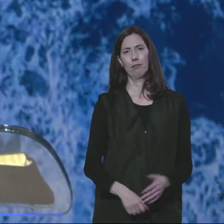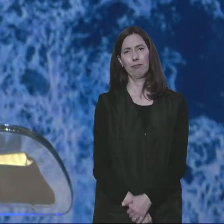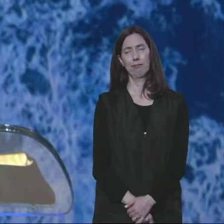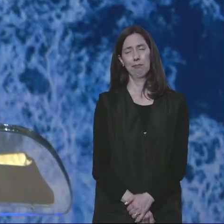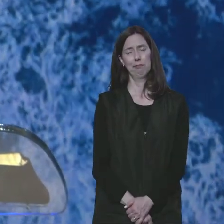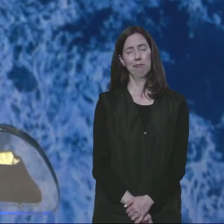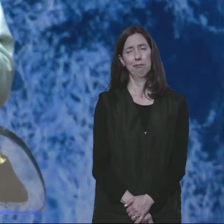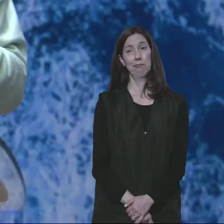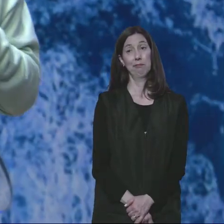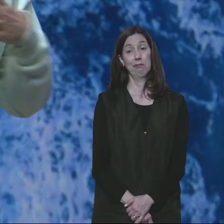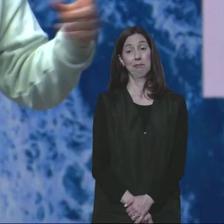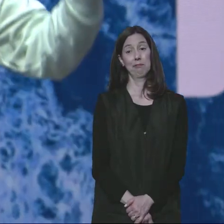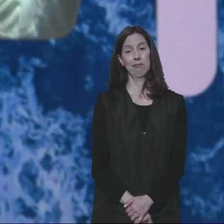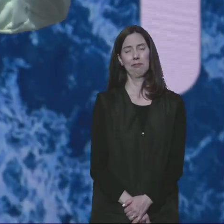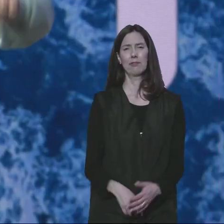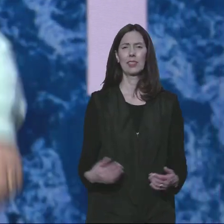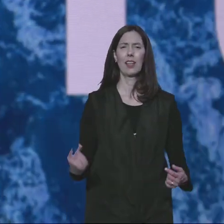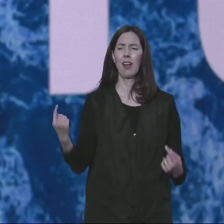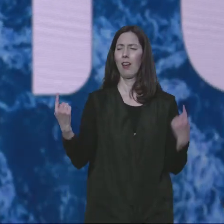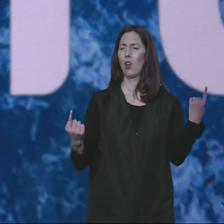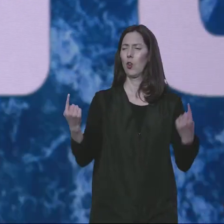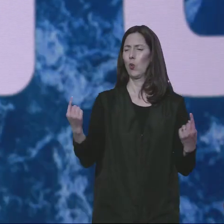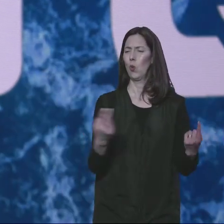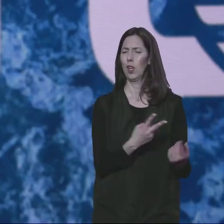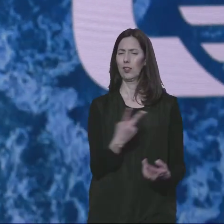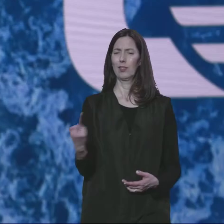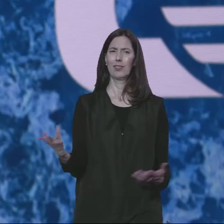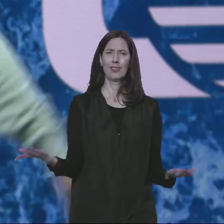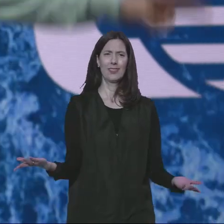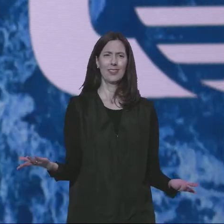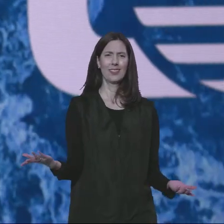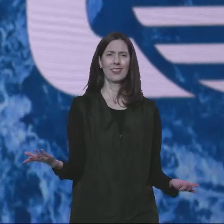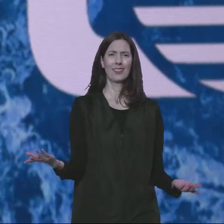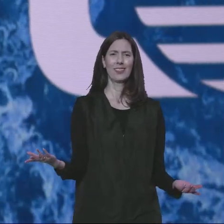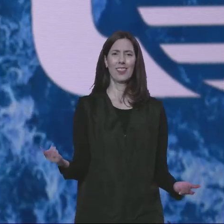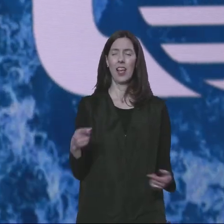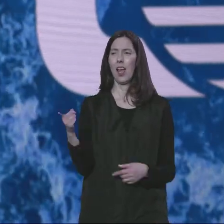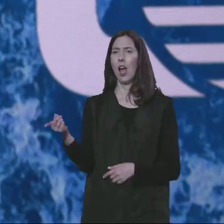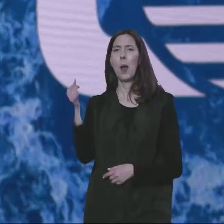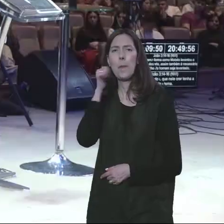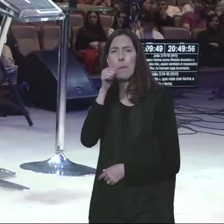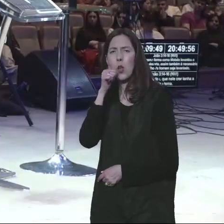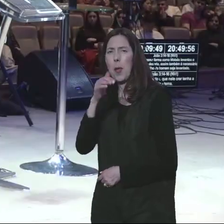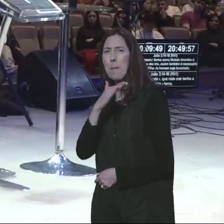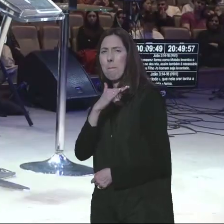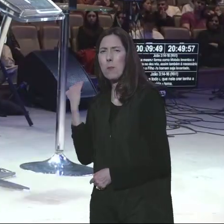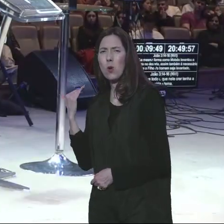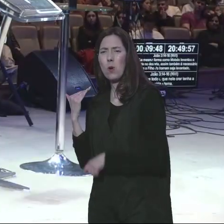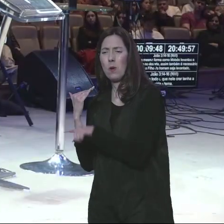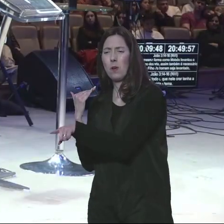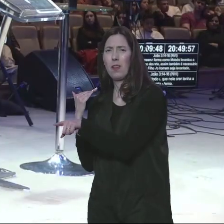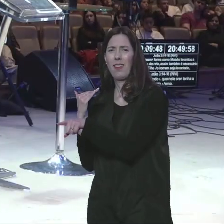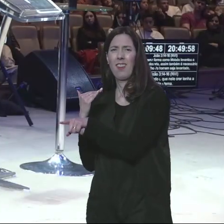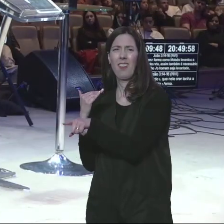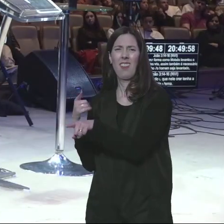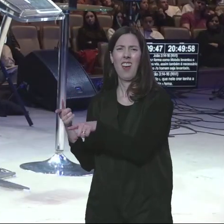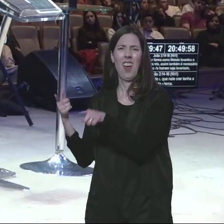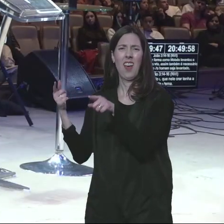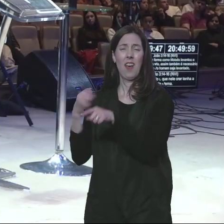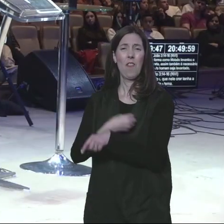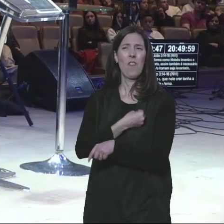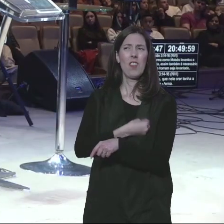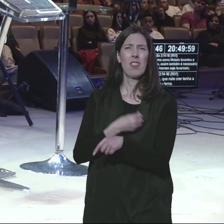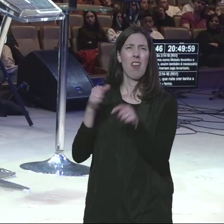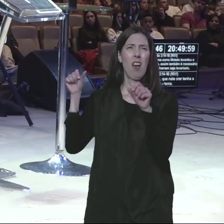E aí eu gosto que ele fala: o que é uma tragédia? As duas missionárias, uma solteira a vida inteira, a outra